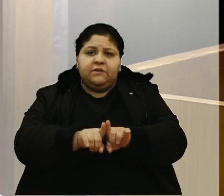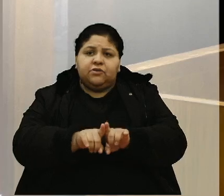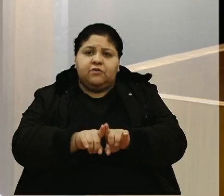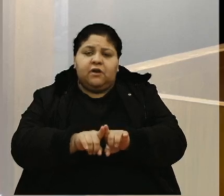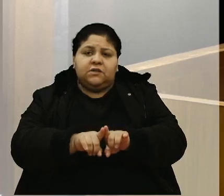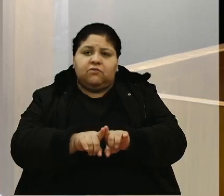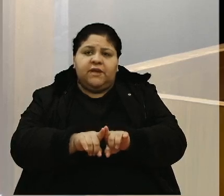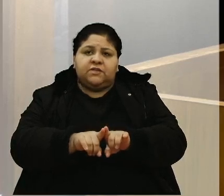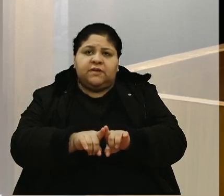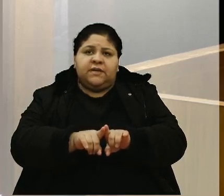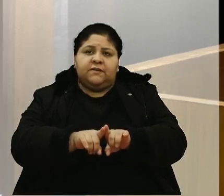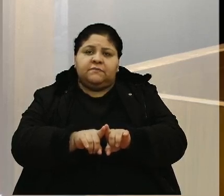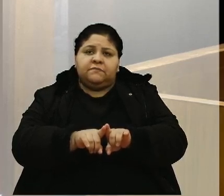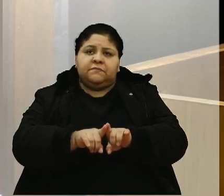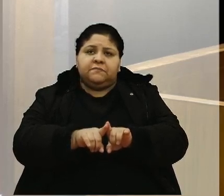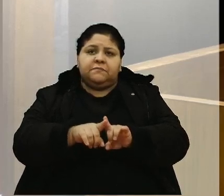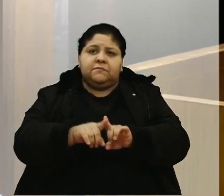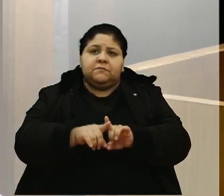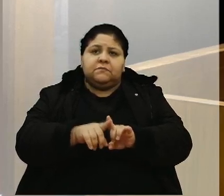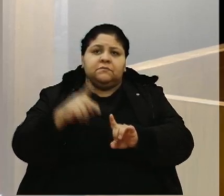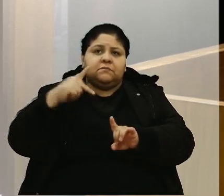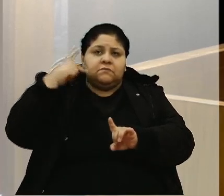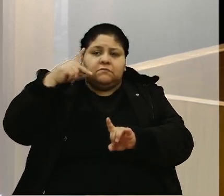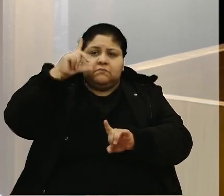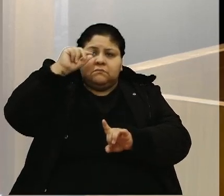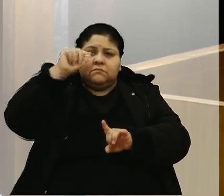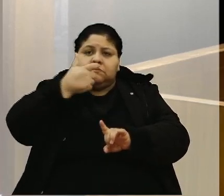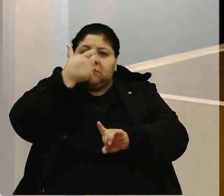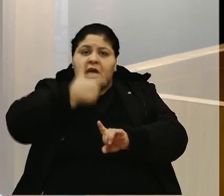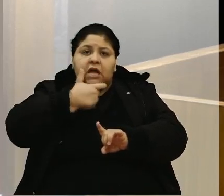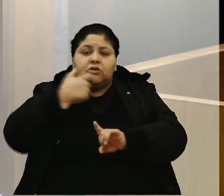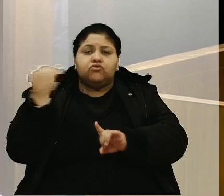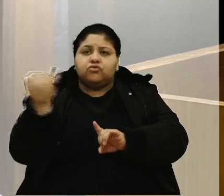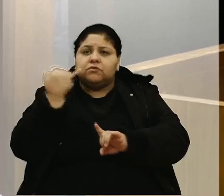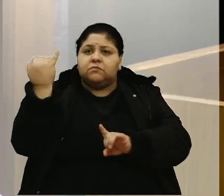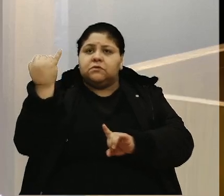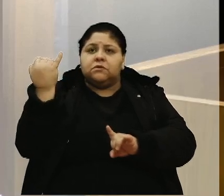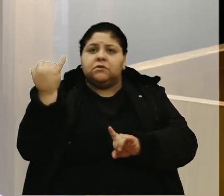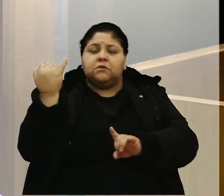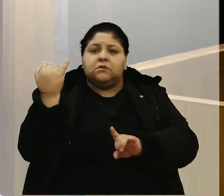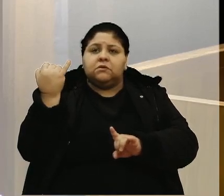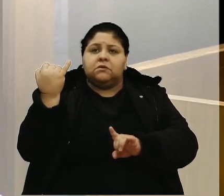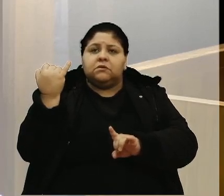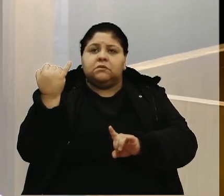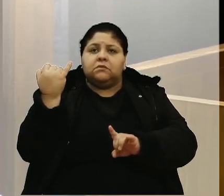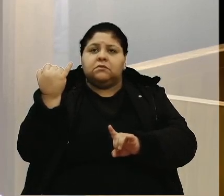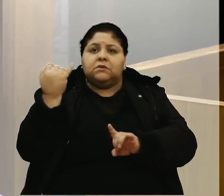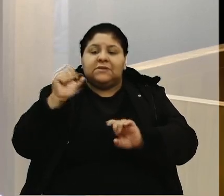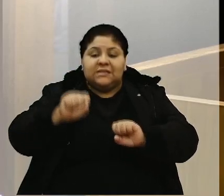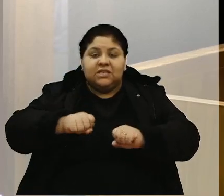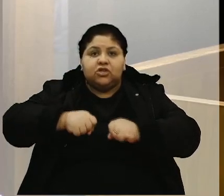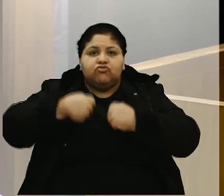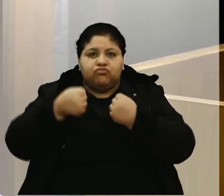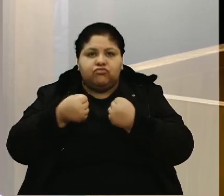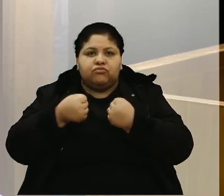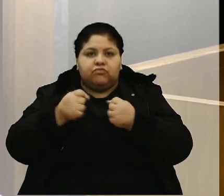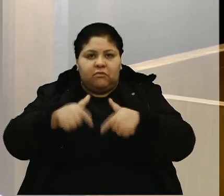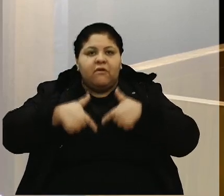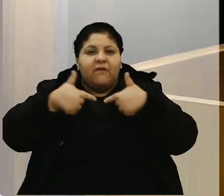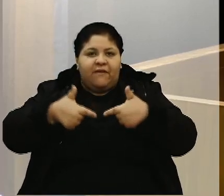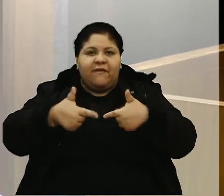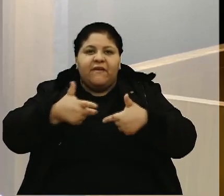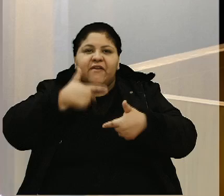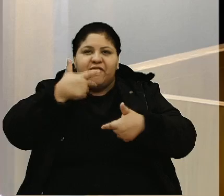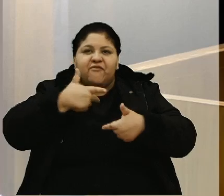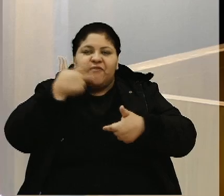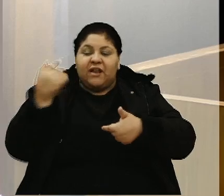dizer, vereador Schalco, que acho importante essa tomada de atitude. Eu sempre costumo dizer o quanto é importante que